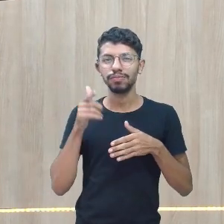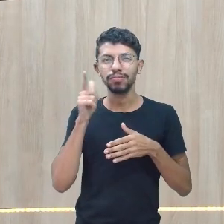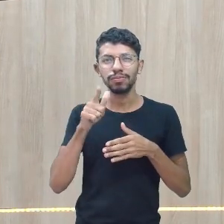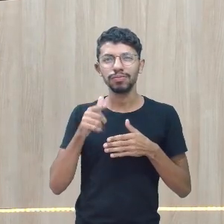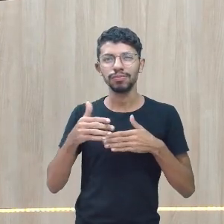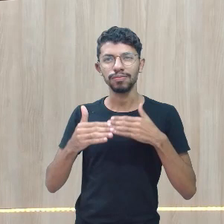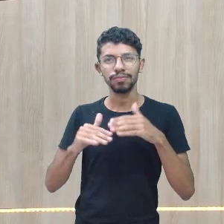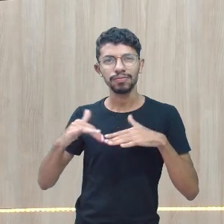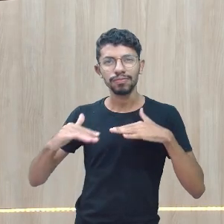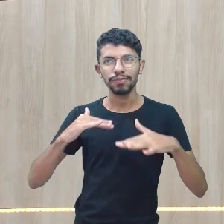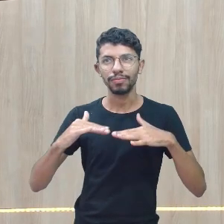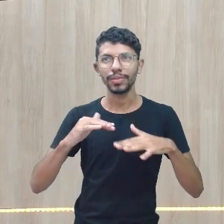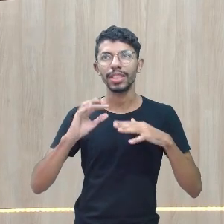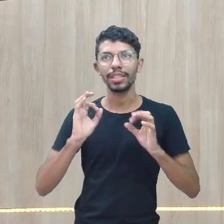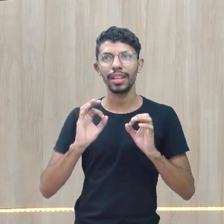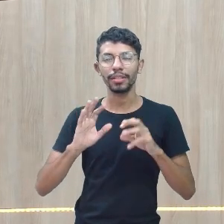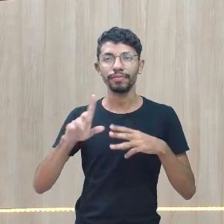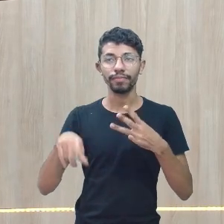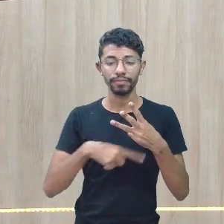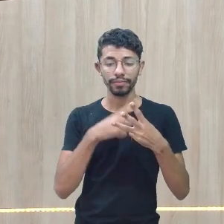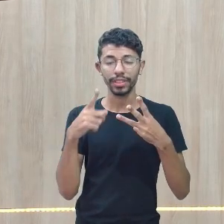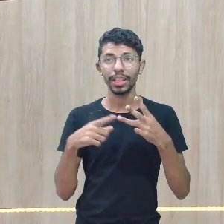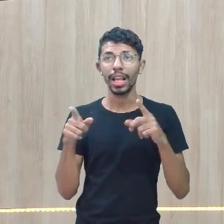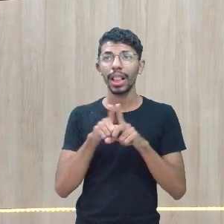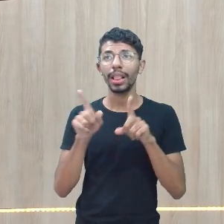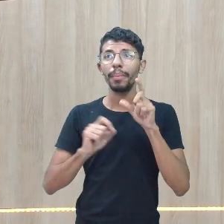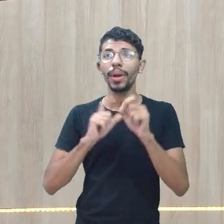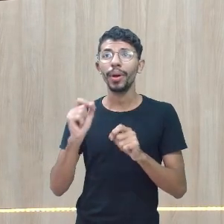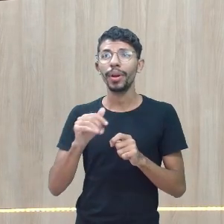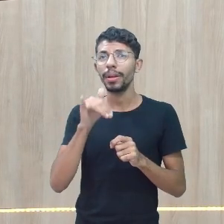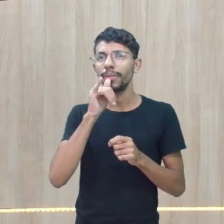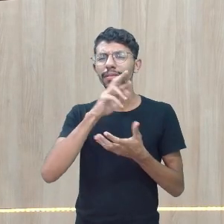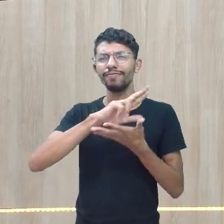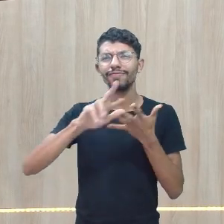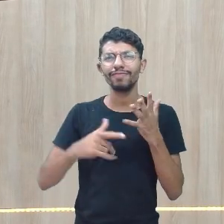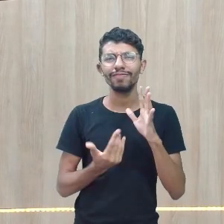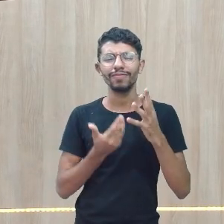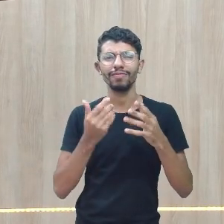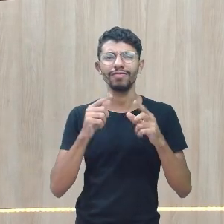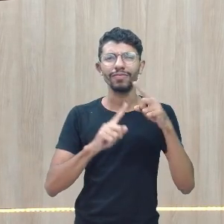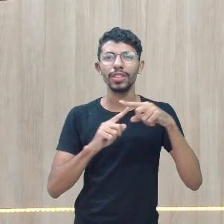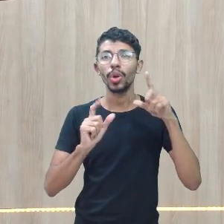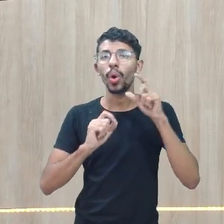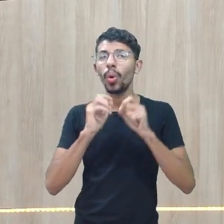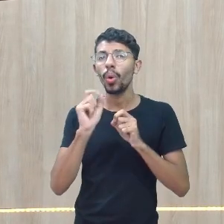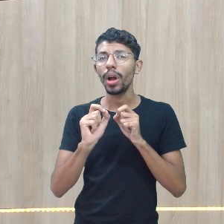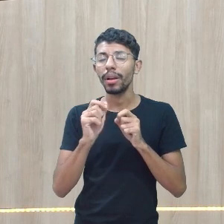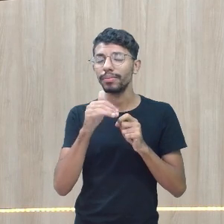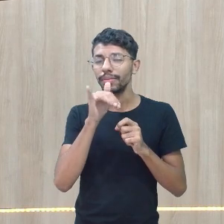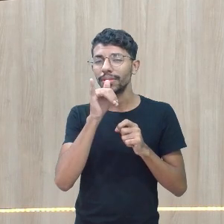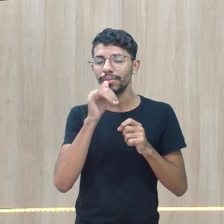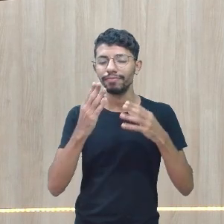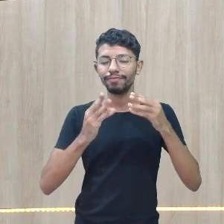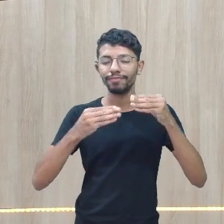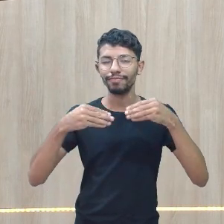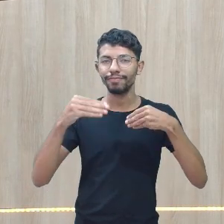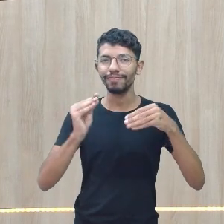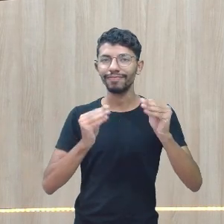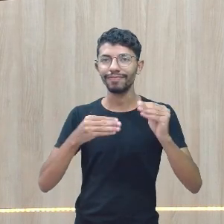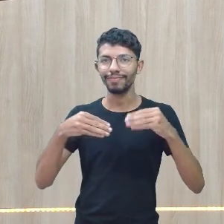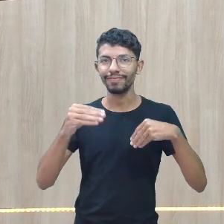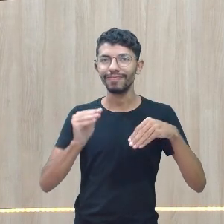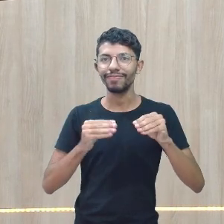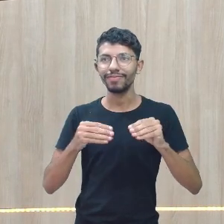infinidade de substâncias, como a questão aí do plástico. Vários tipos de plástico. É interessante quando vocês pegarem